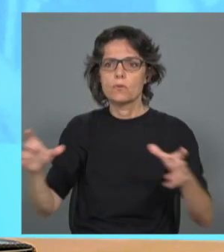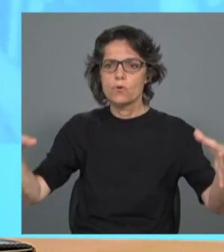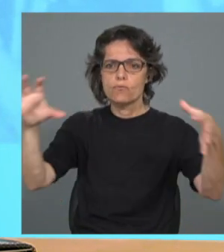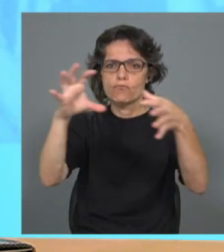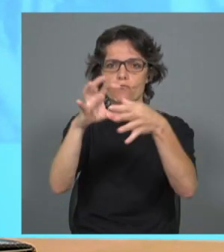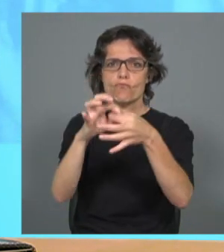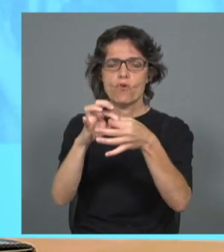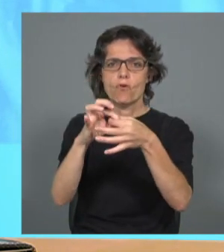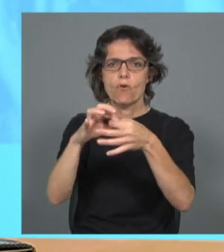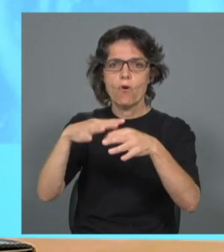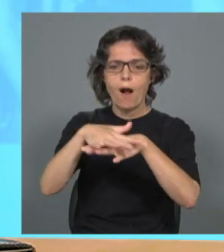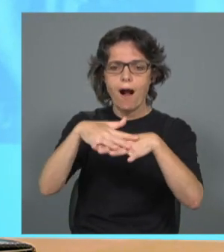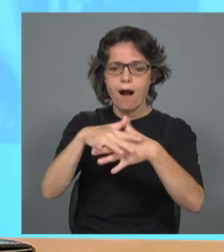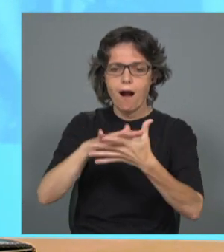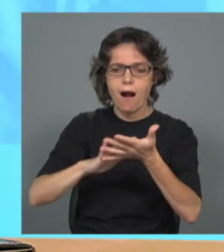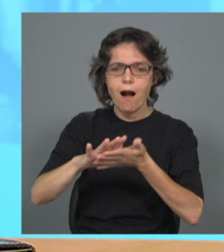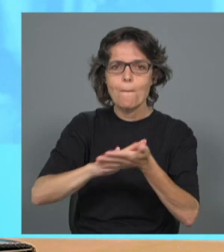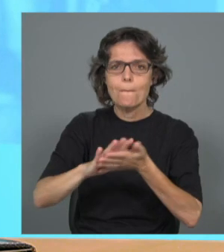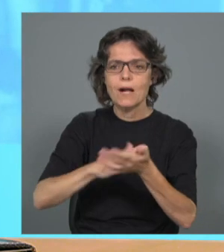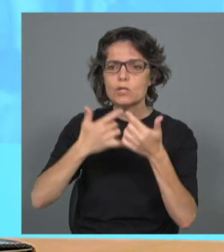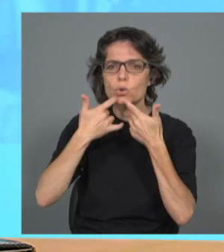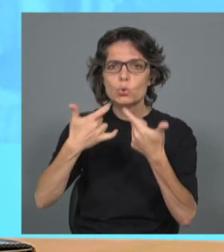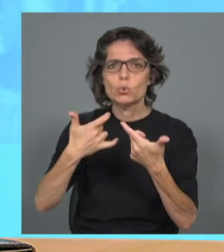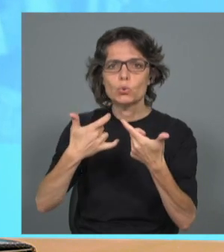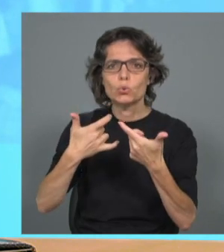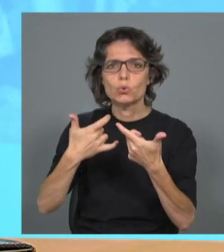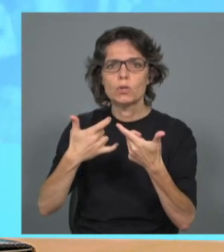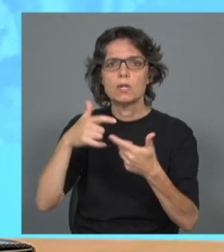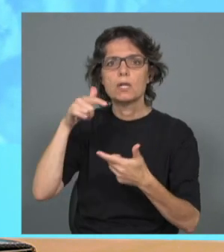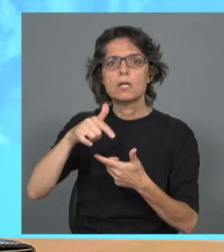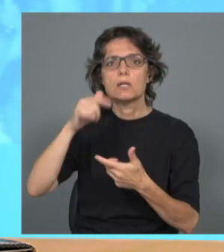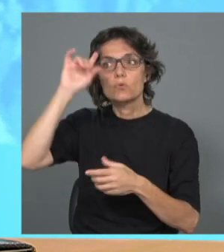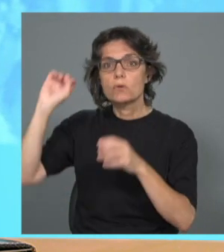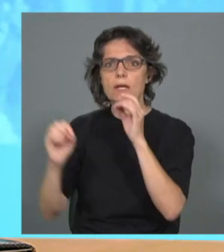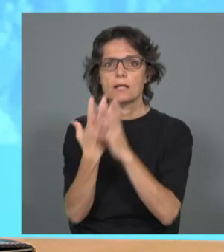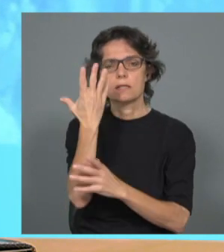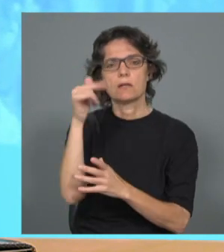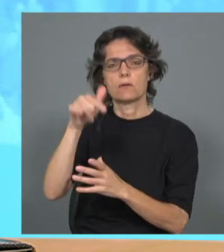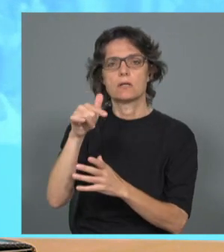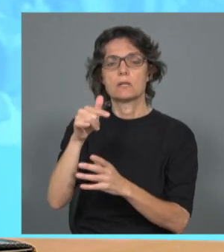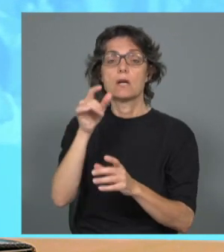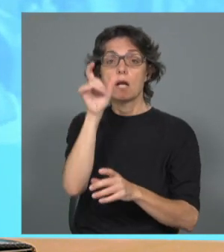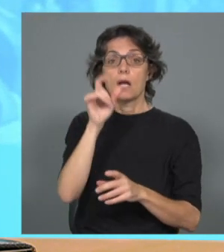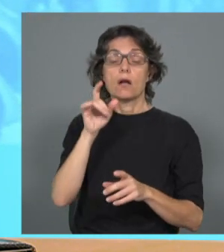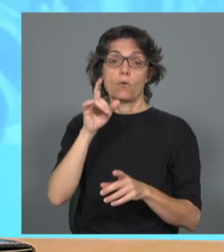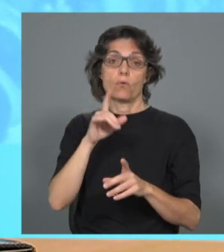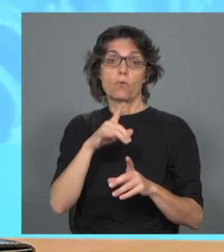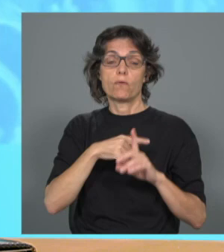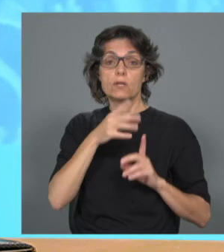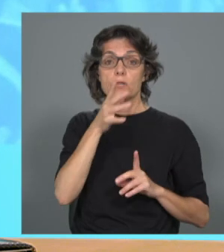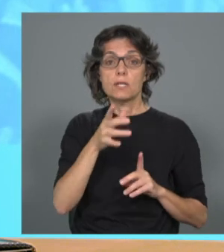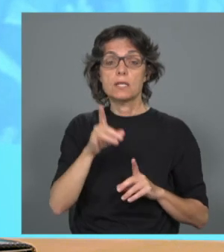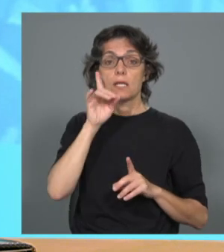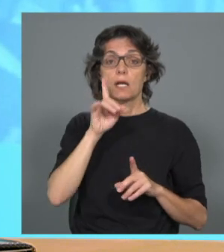ligados a uma origem, e portanto esta ideia que é tão presente nas páginas dos escritos de Francisco, que é irmão, irmã. Portanto, um irmão a contemplar,